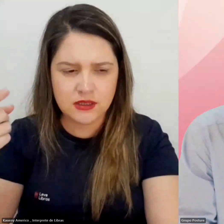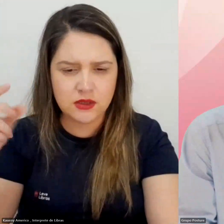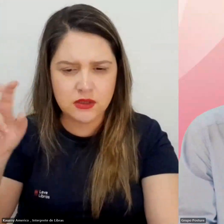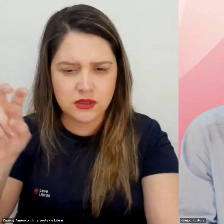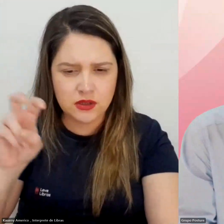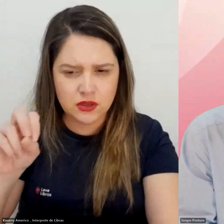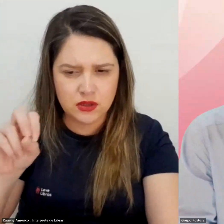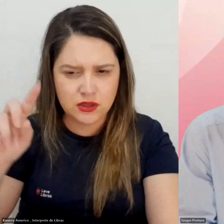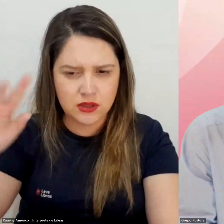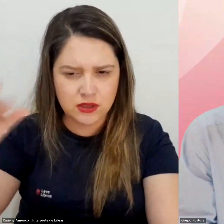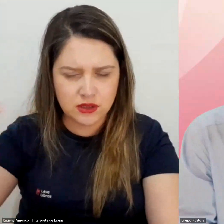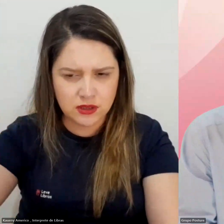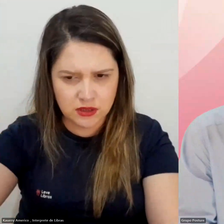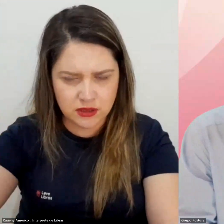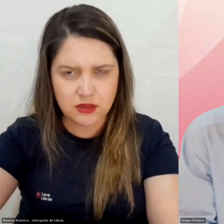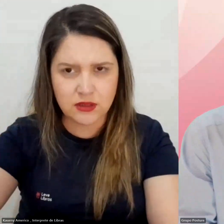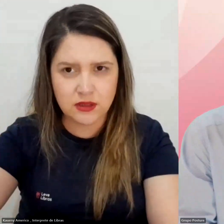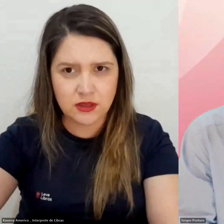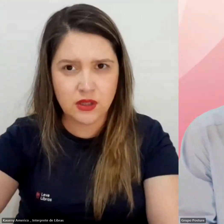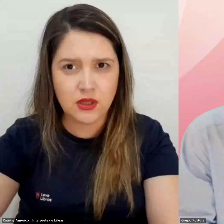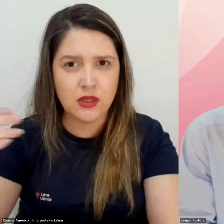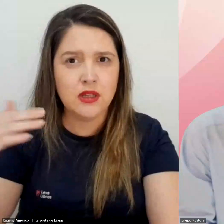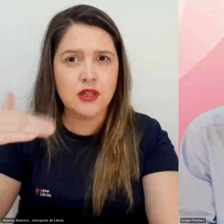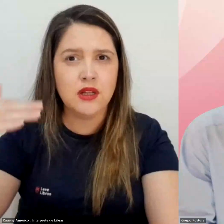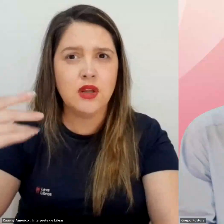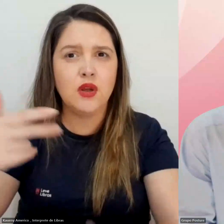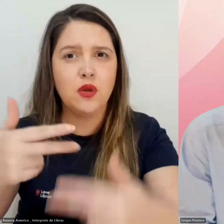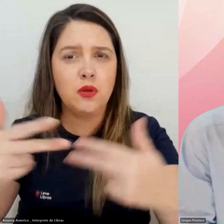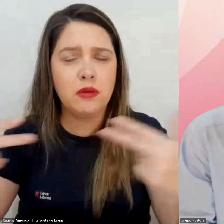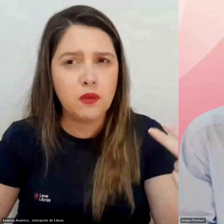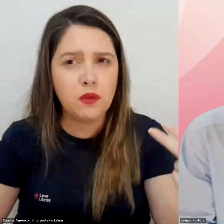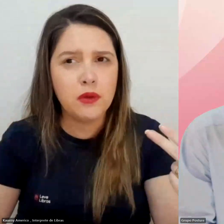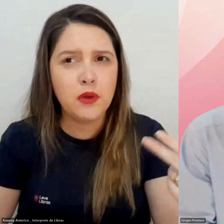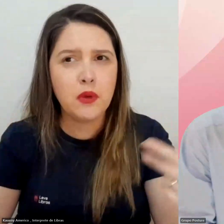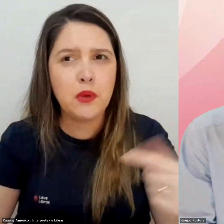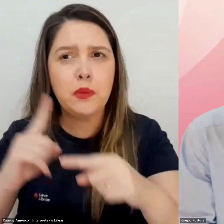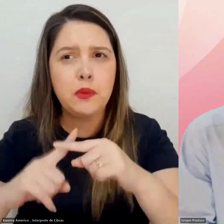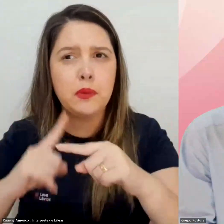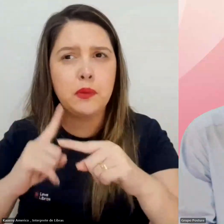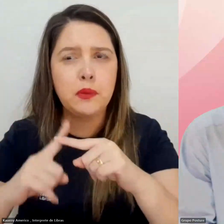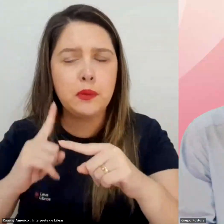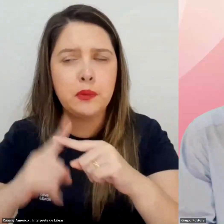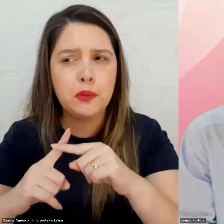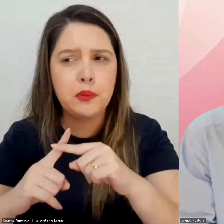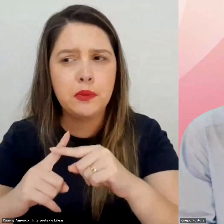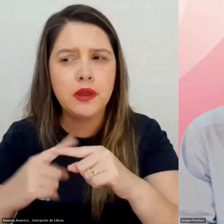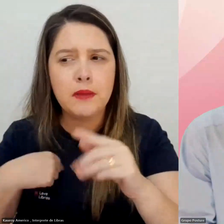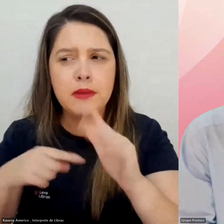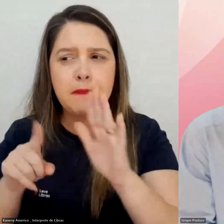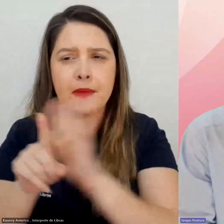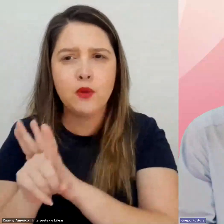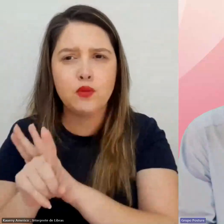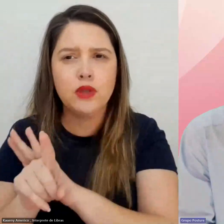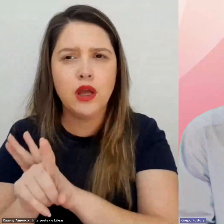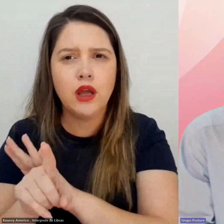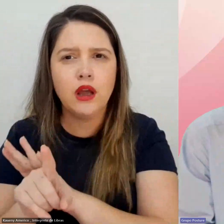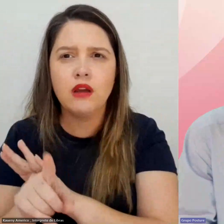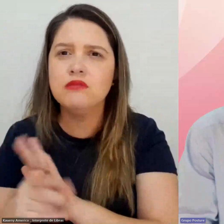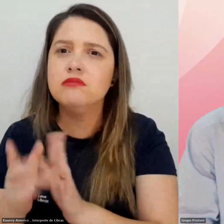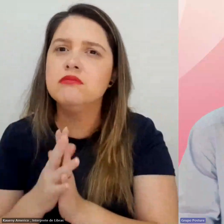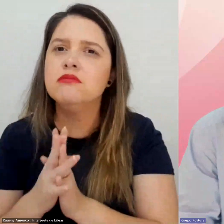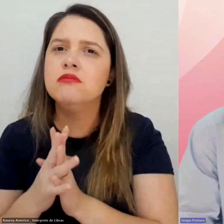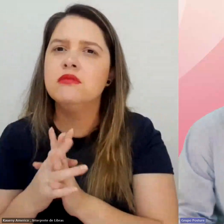fez. Tem algumas coisas, por quê, para mim, minha pergunta. O É, porquê ela,